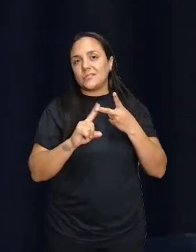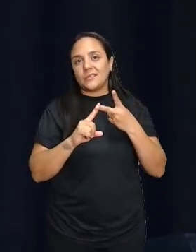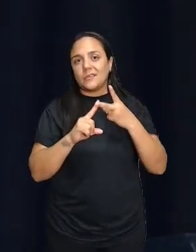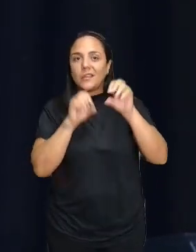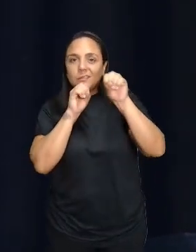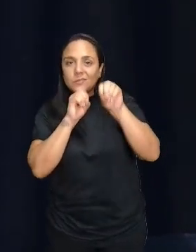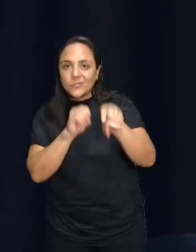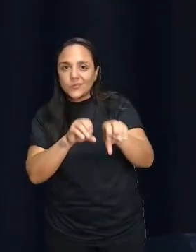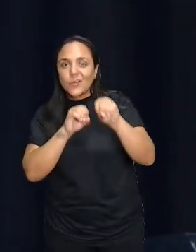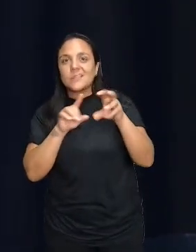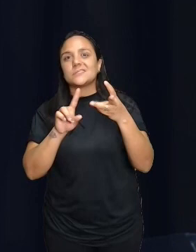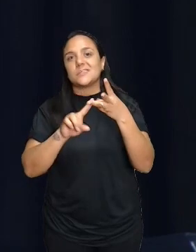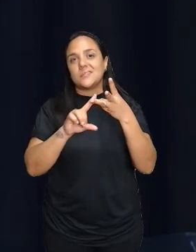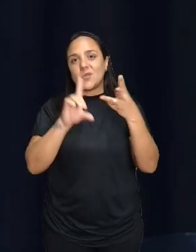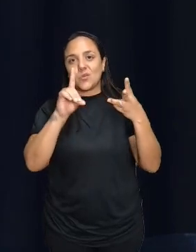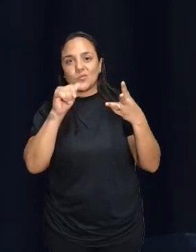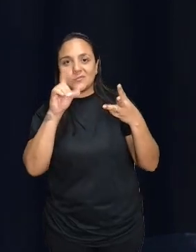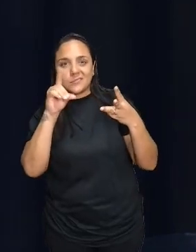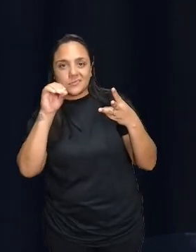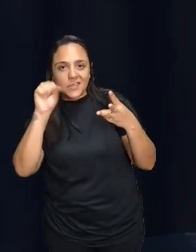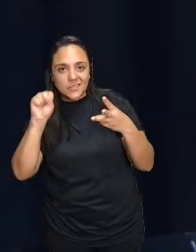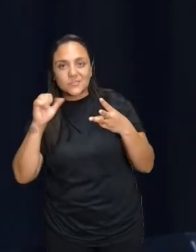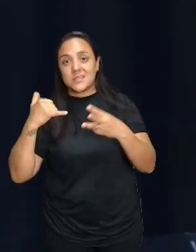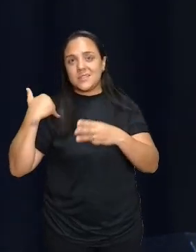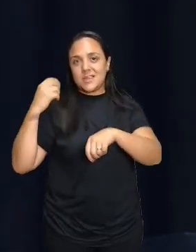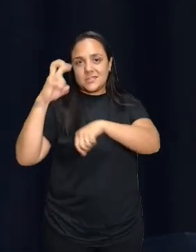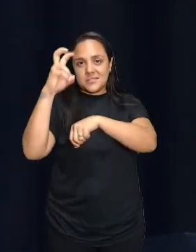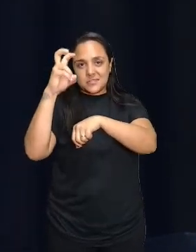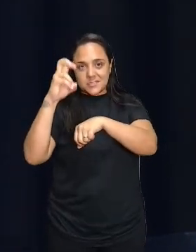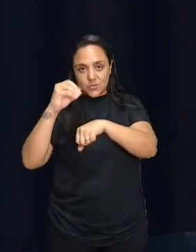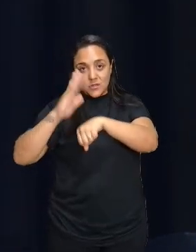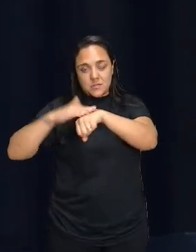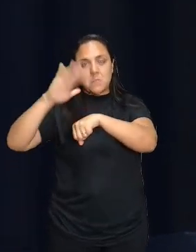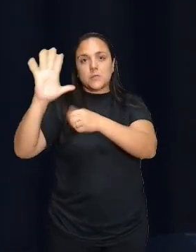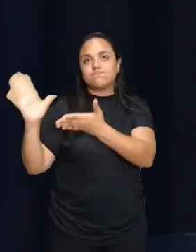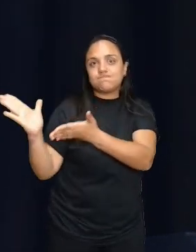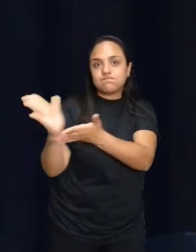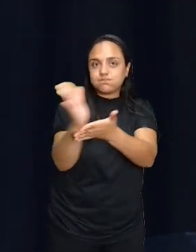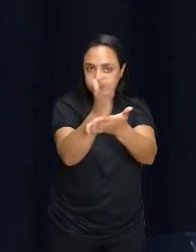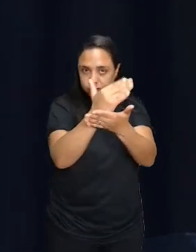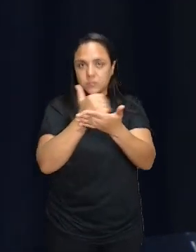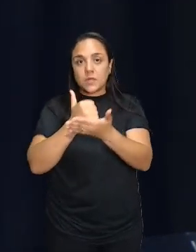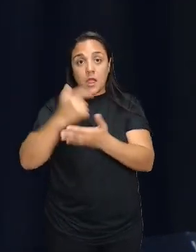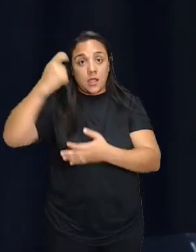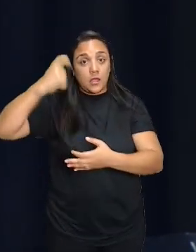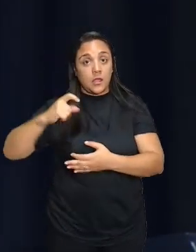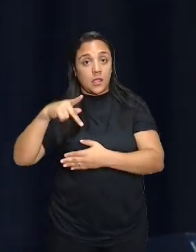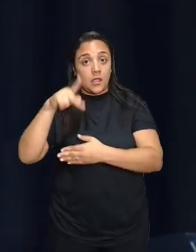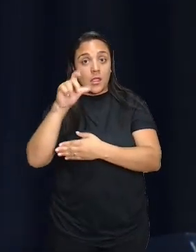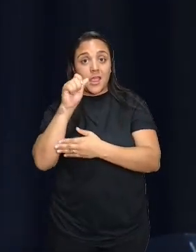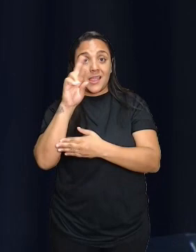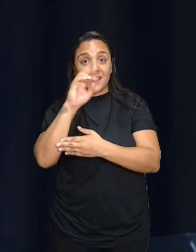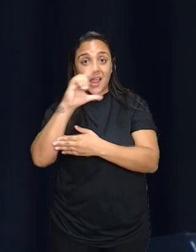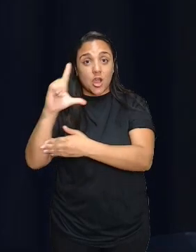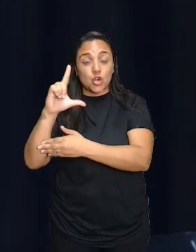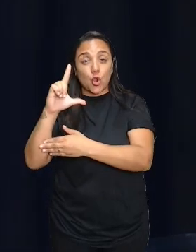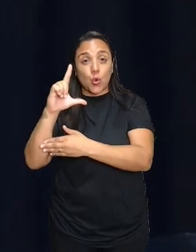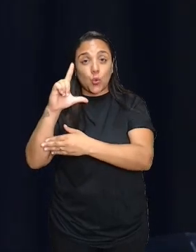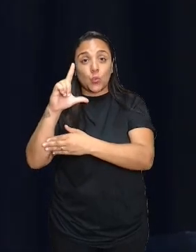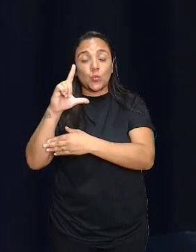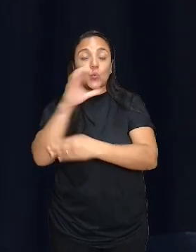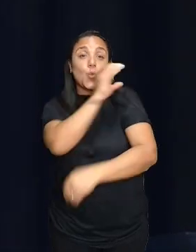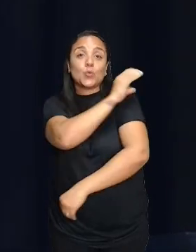em dados para o público 50+. Eu sou a Carol, como a Adri falou, sou coordenadora de projetos. Pode parecer estranho eu